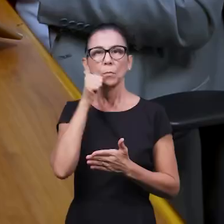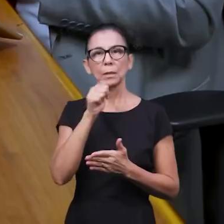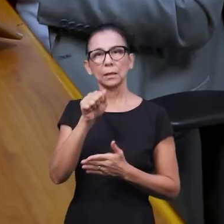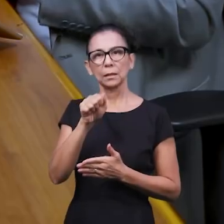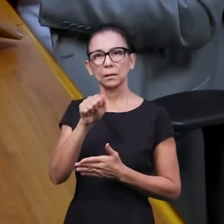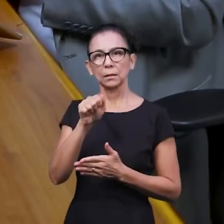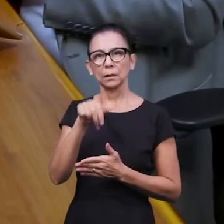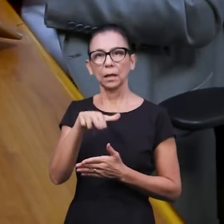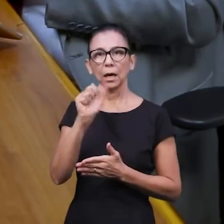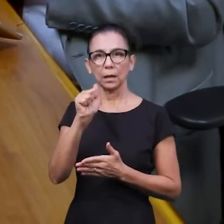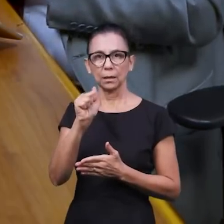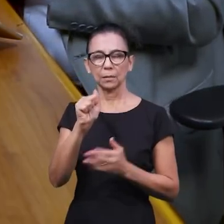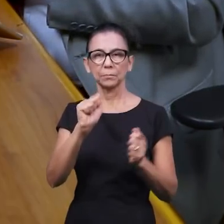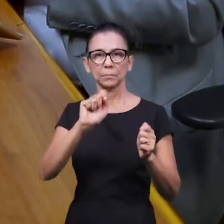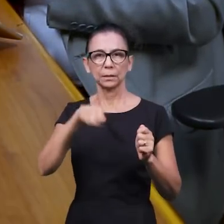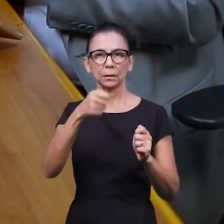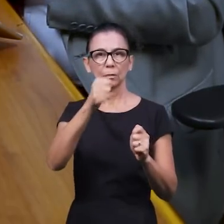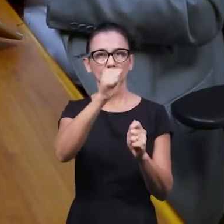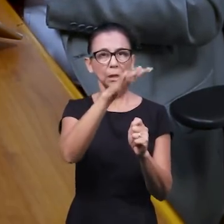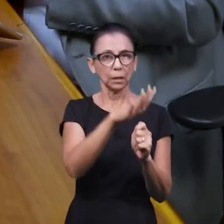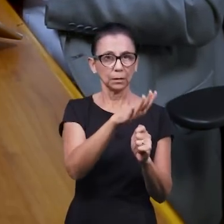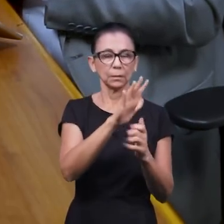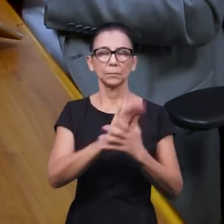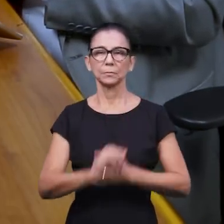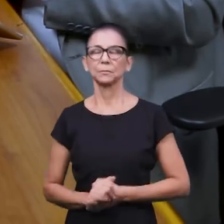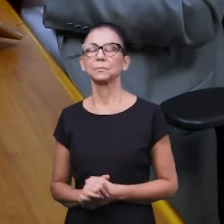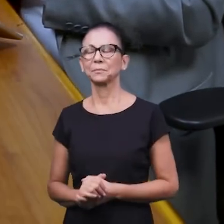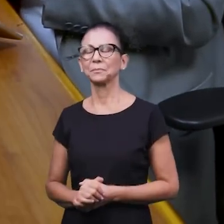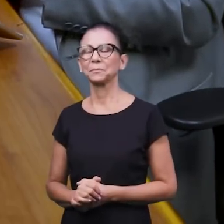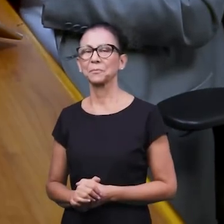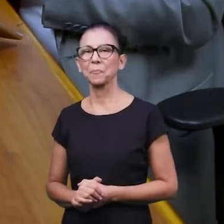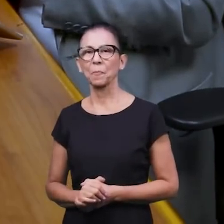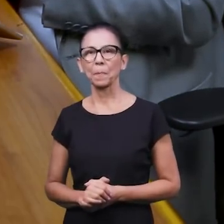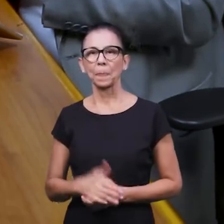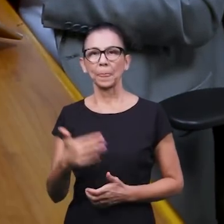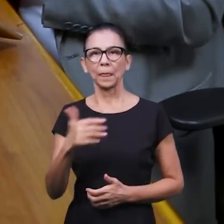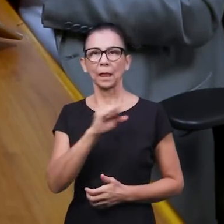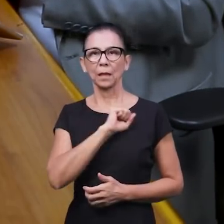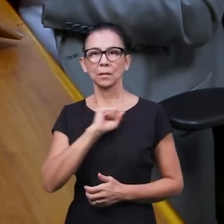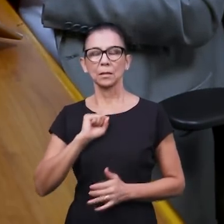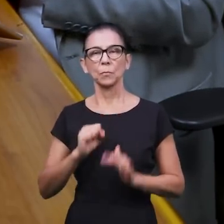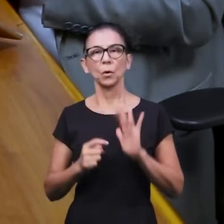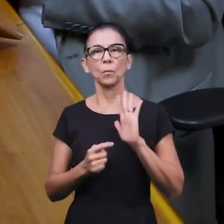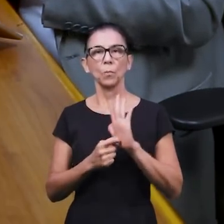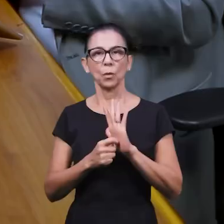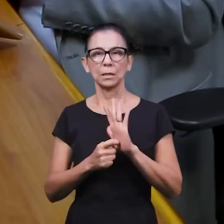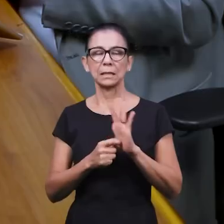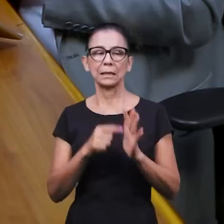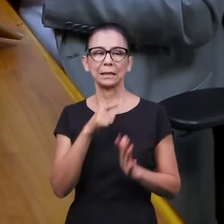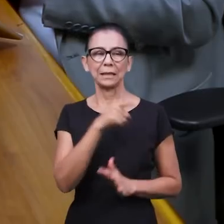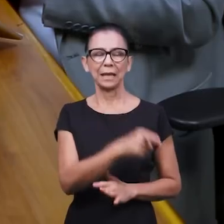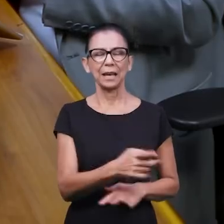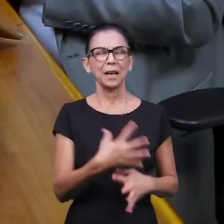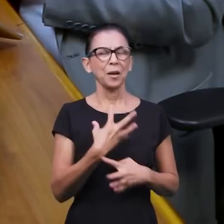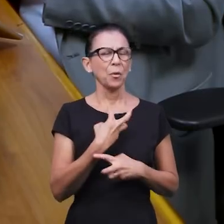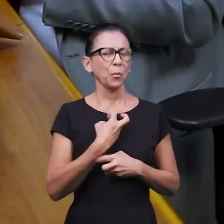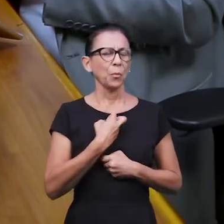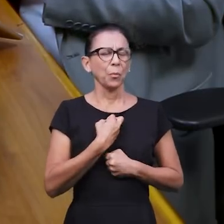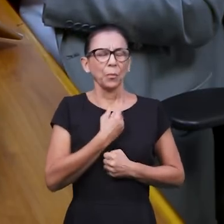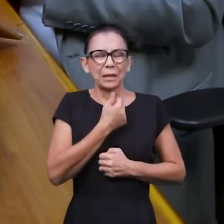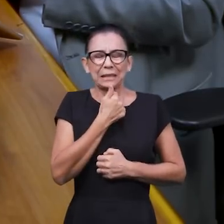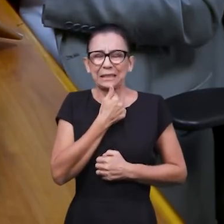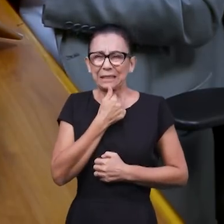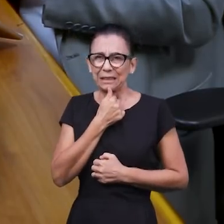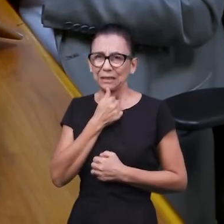oração de Ana, né? Ana, aqui em 1 Samuel 1, 10 a 11, fala que ela orou, ela estava com amargura, tristeza. Por